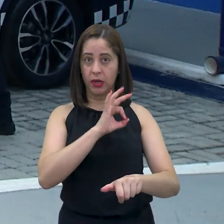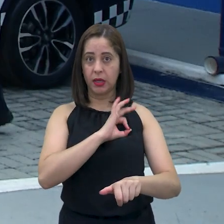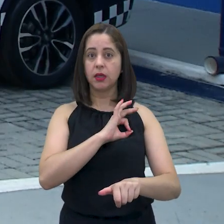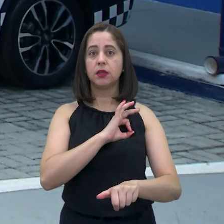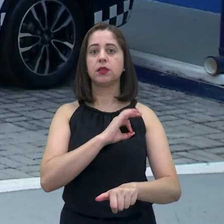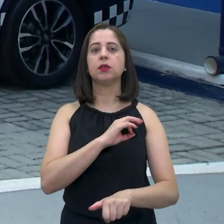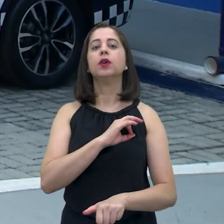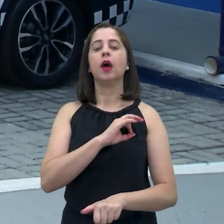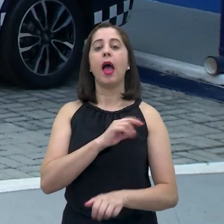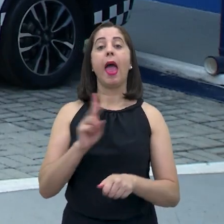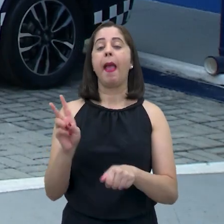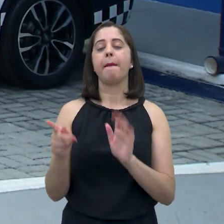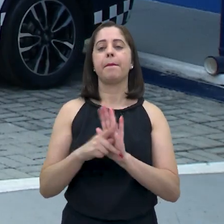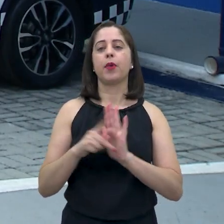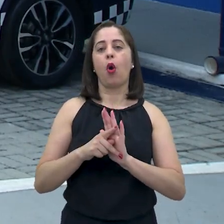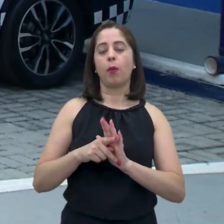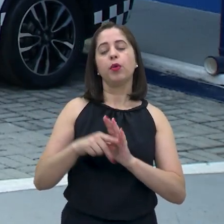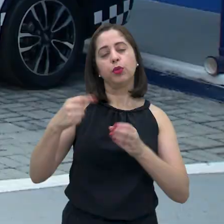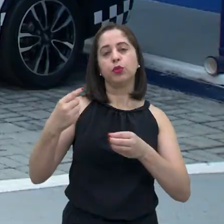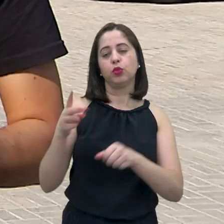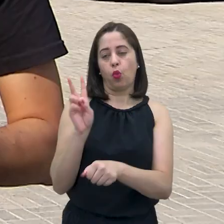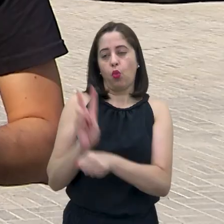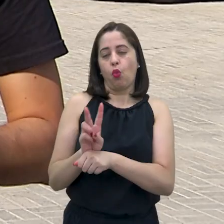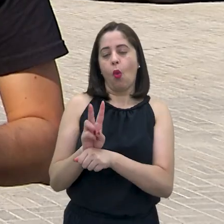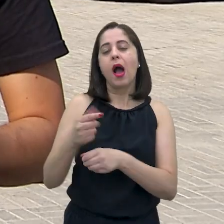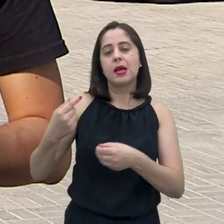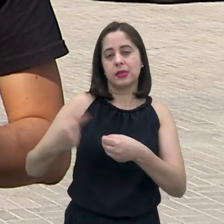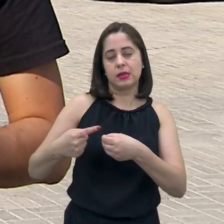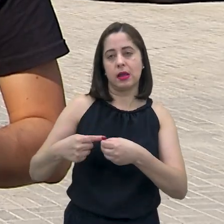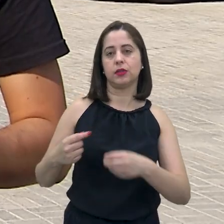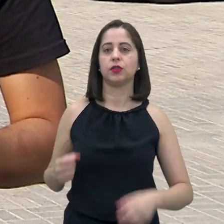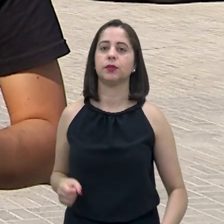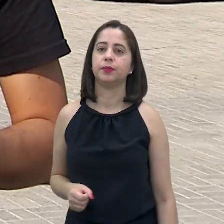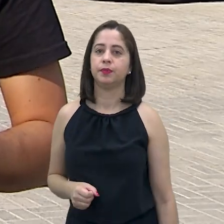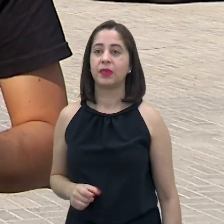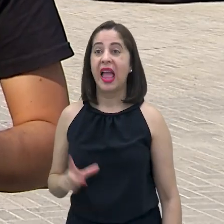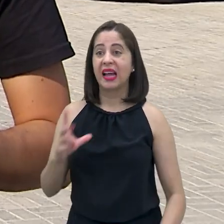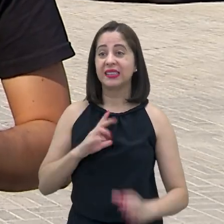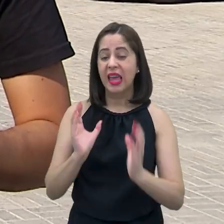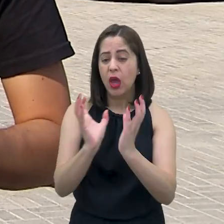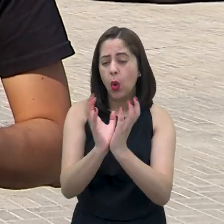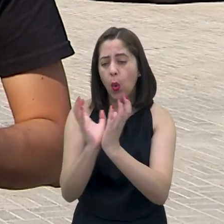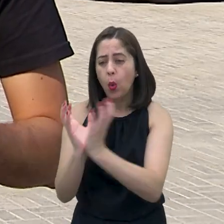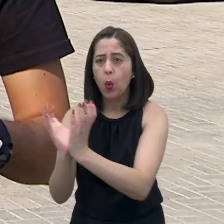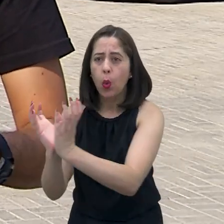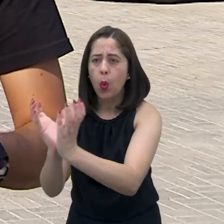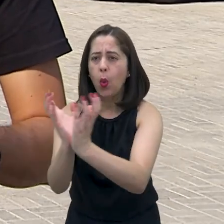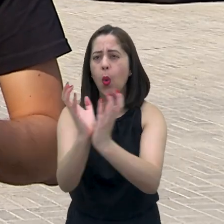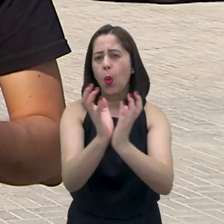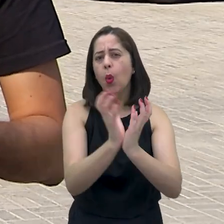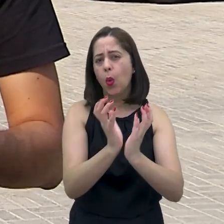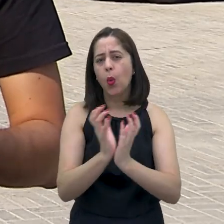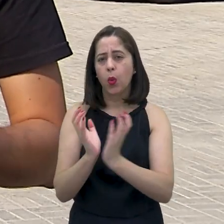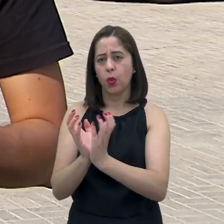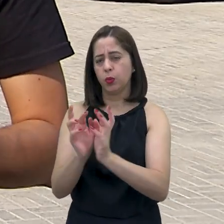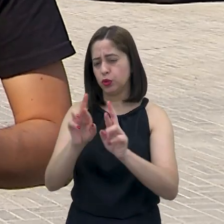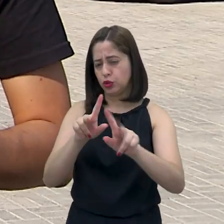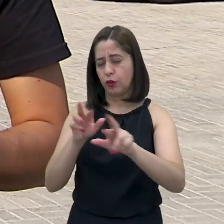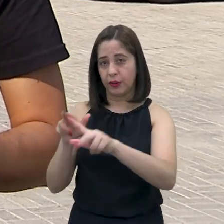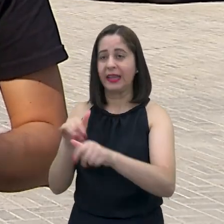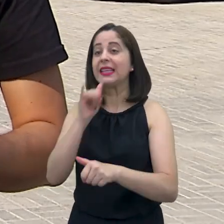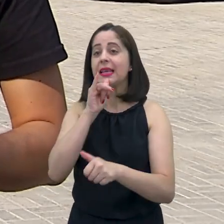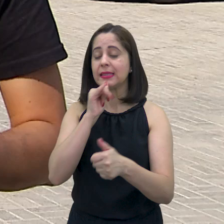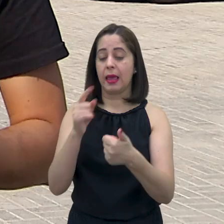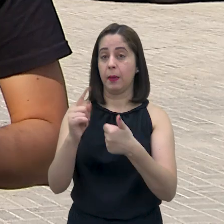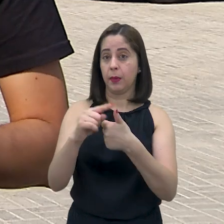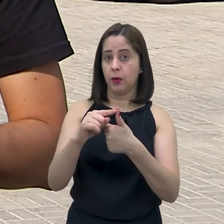grupamentos são guardas civis municipais. Temos alguns grupos que são de atribuições ou de ações